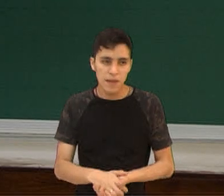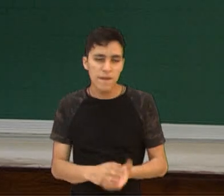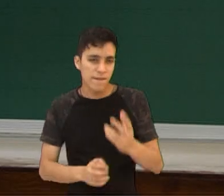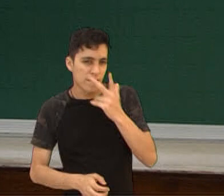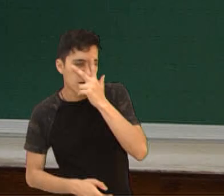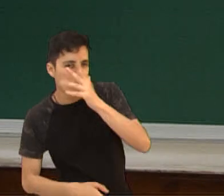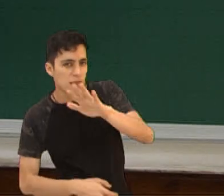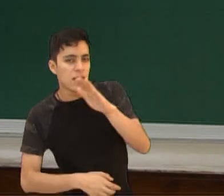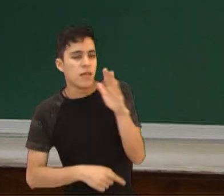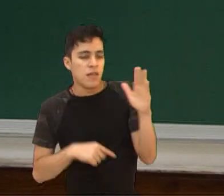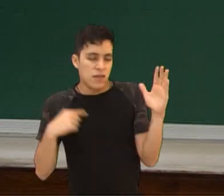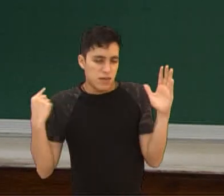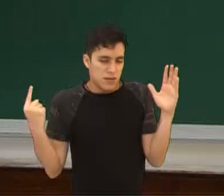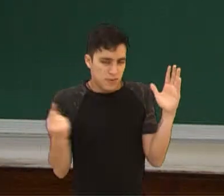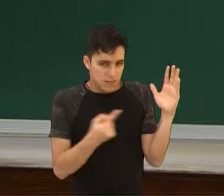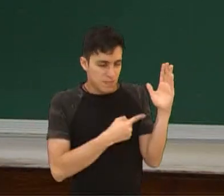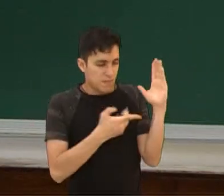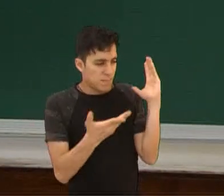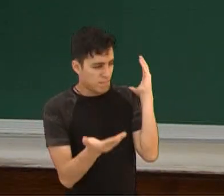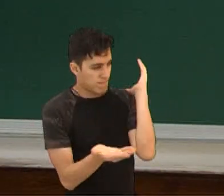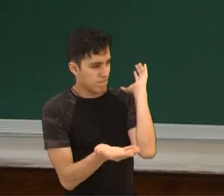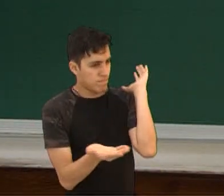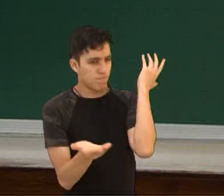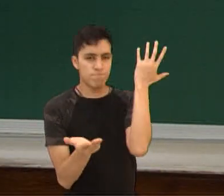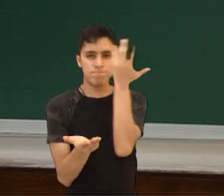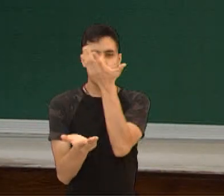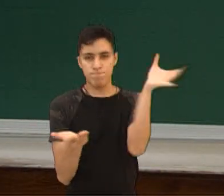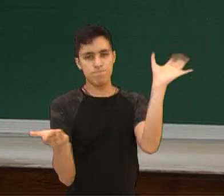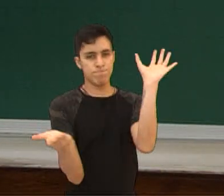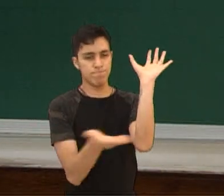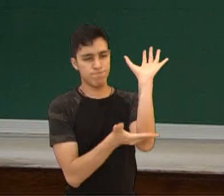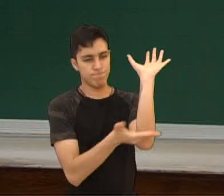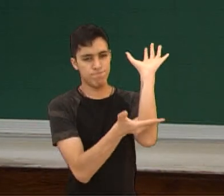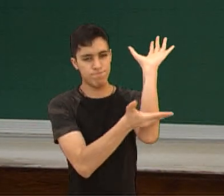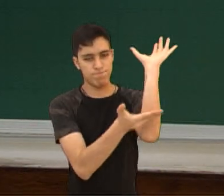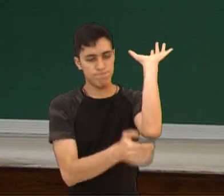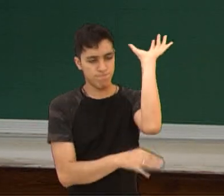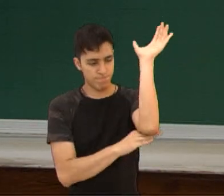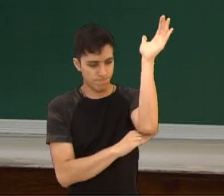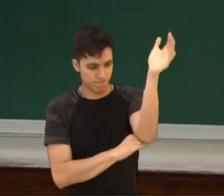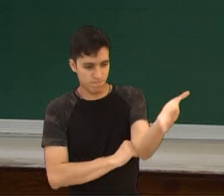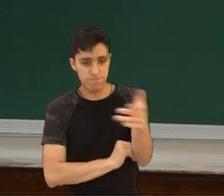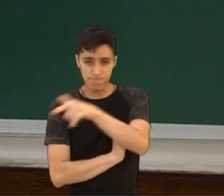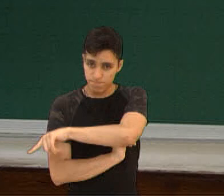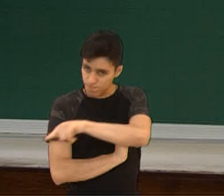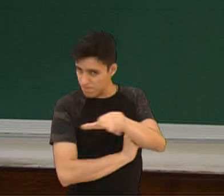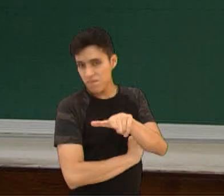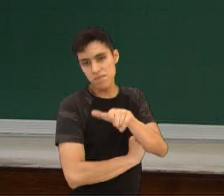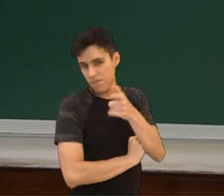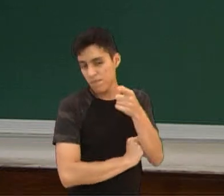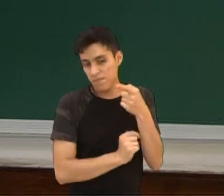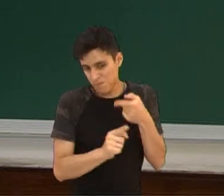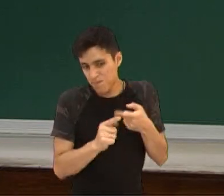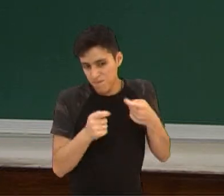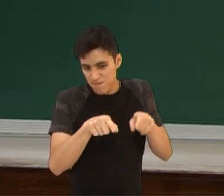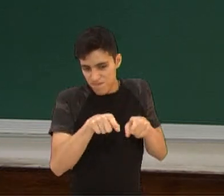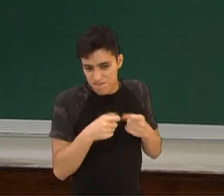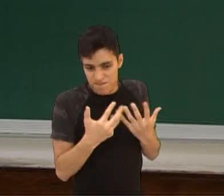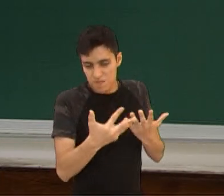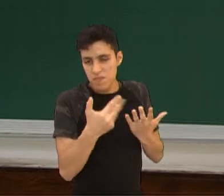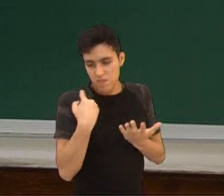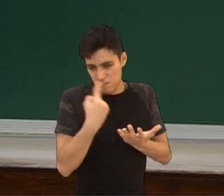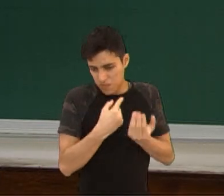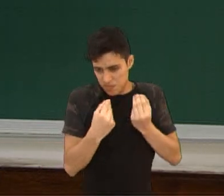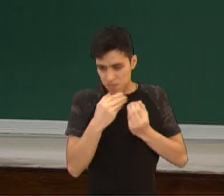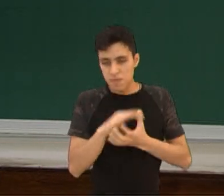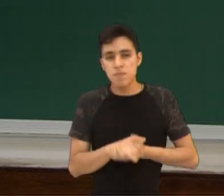desmata para poder plantar, para poder fazer pasto, para nossa sobrevivência, porque a gente precisa desses alimentos. Mas já passou da